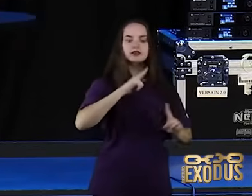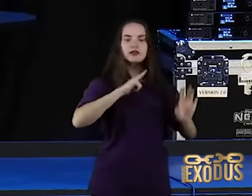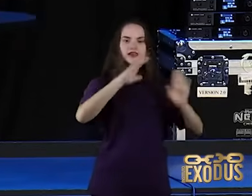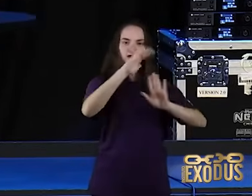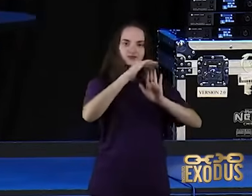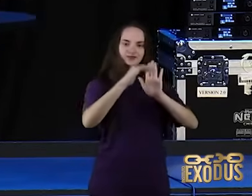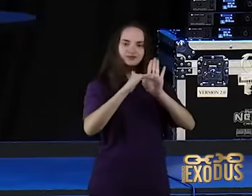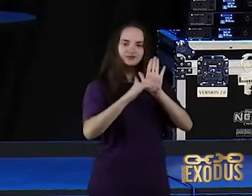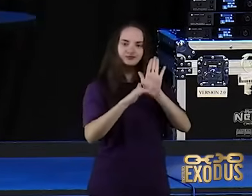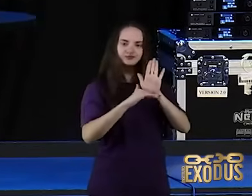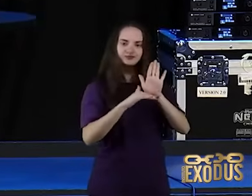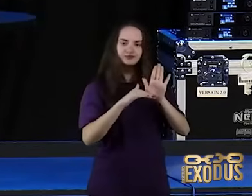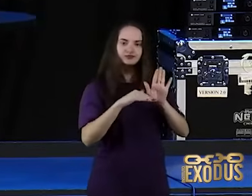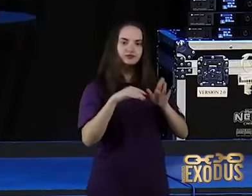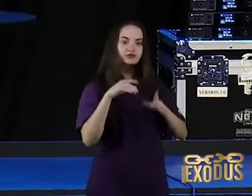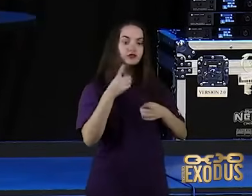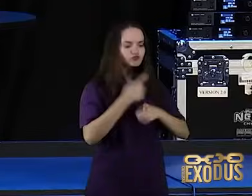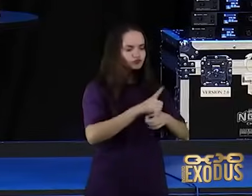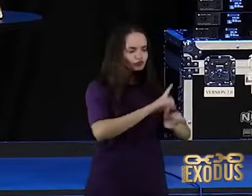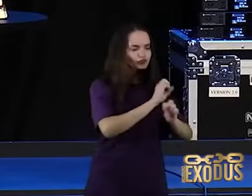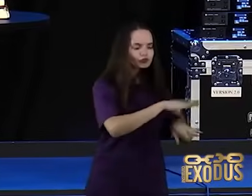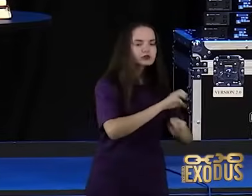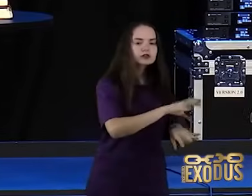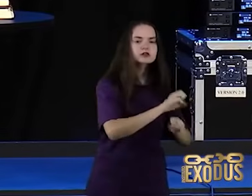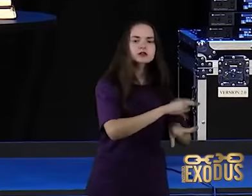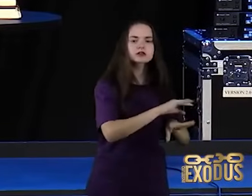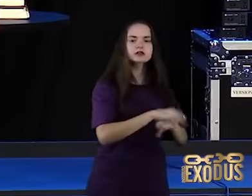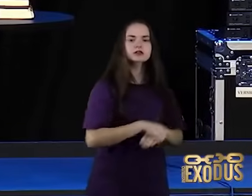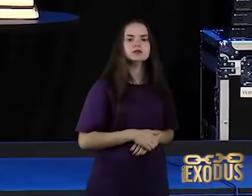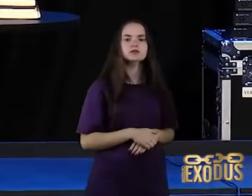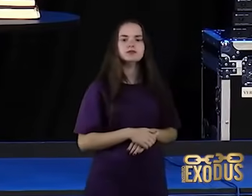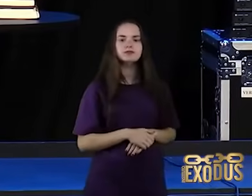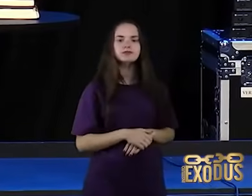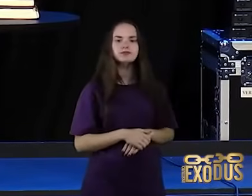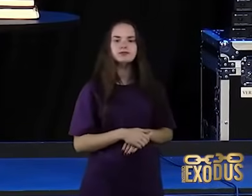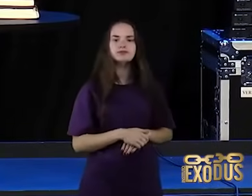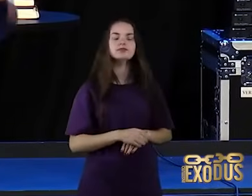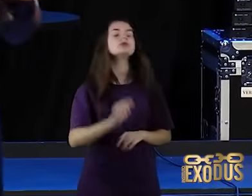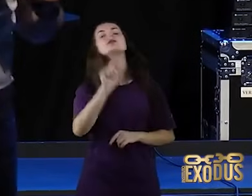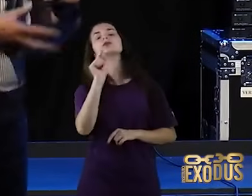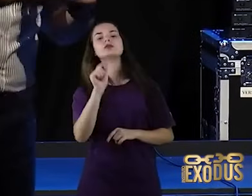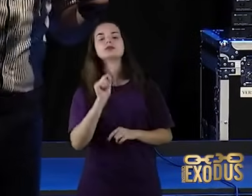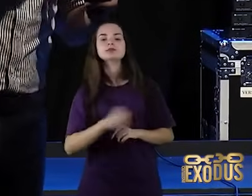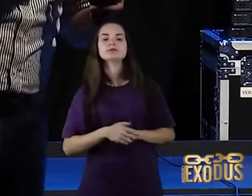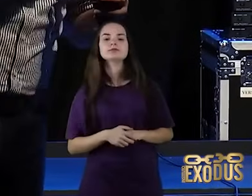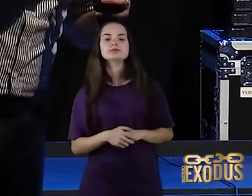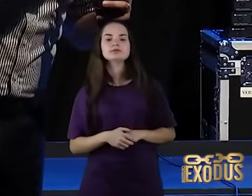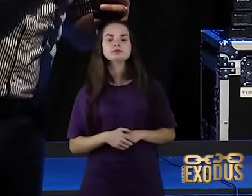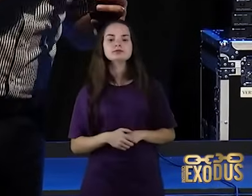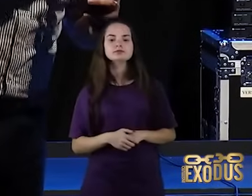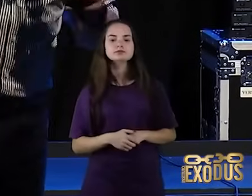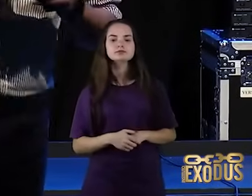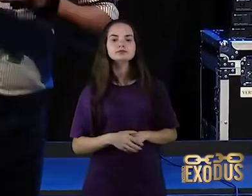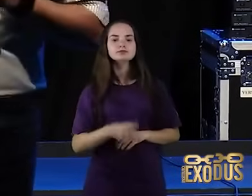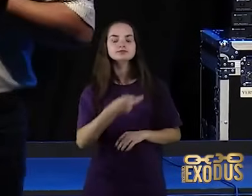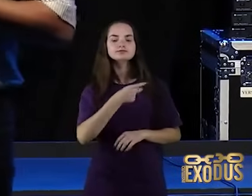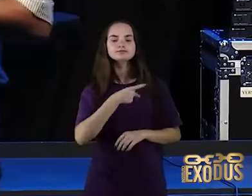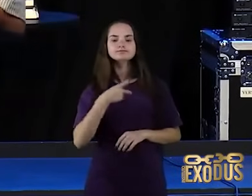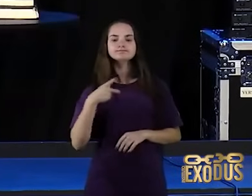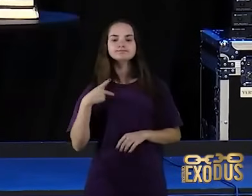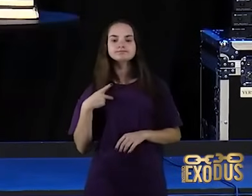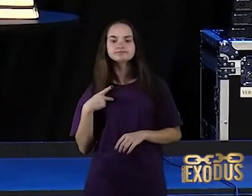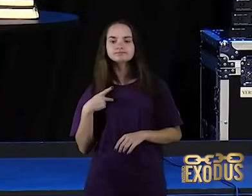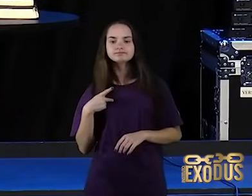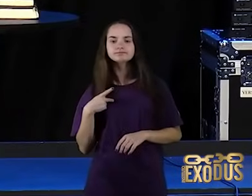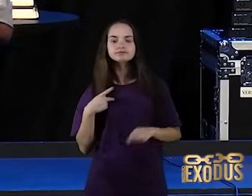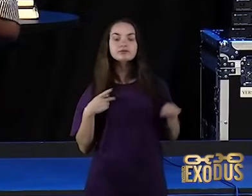em que ele tá sendo discipulado agora ó a covardia gente qual é a covardia a covardia que os pastores